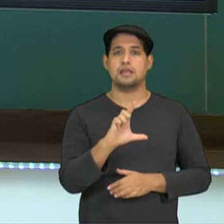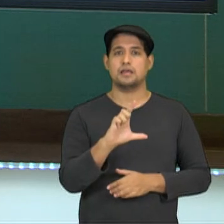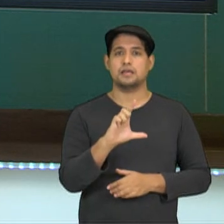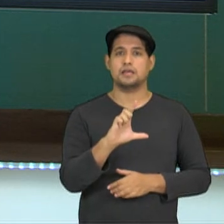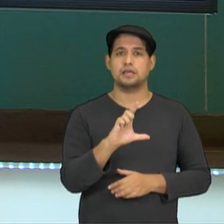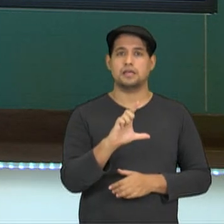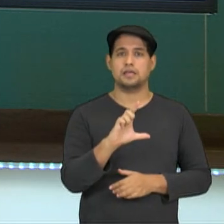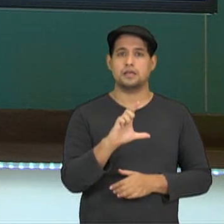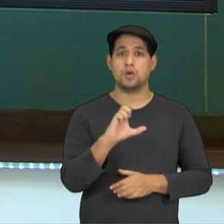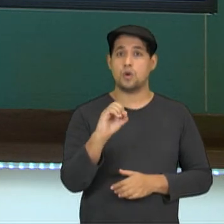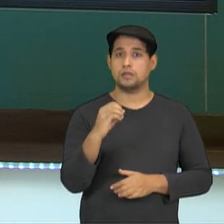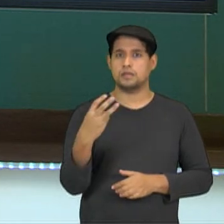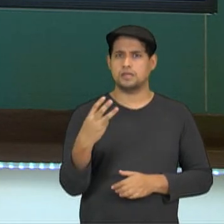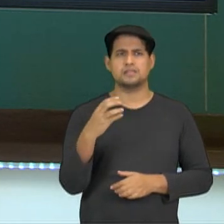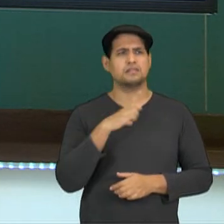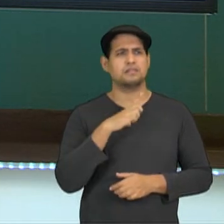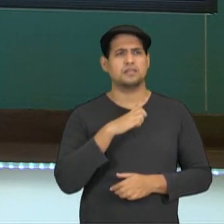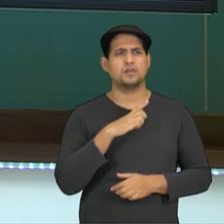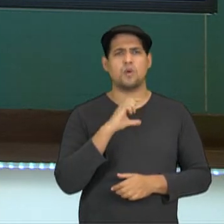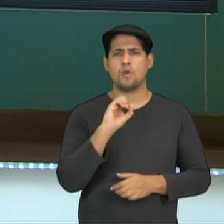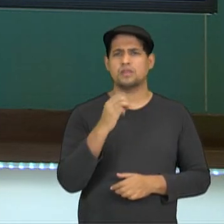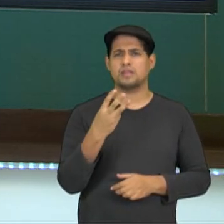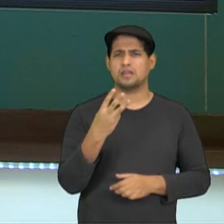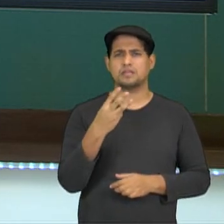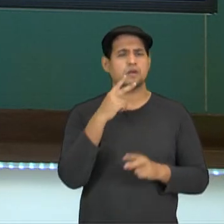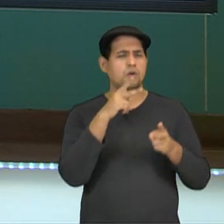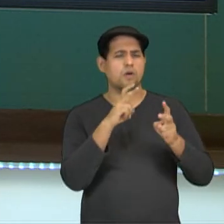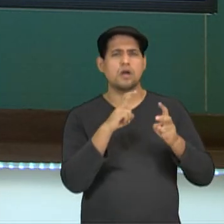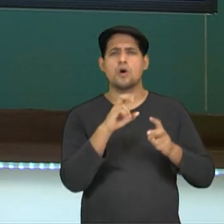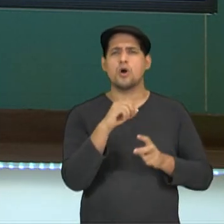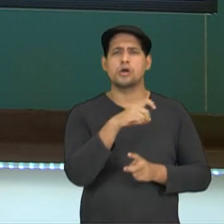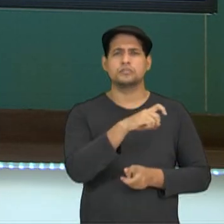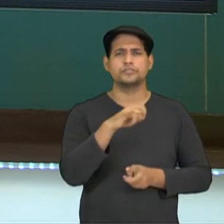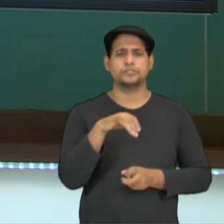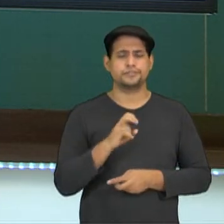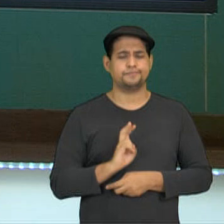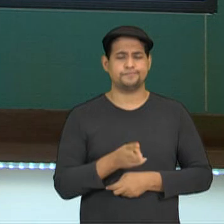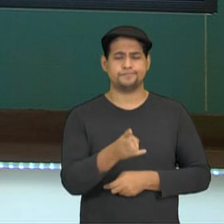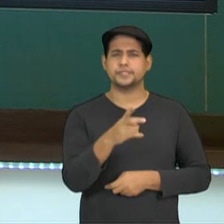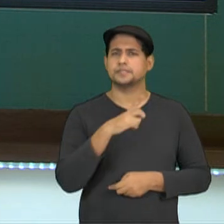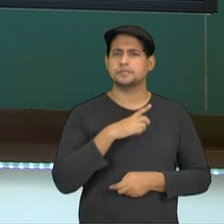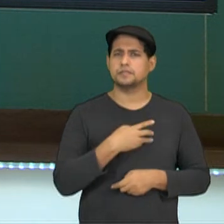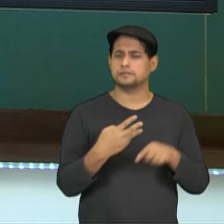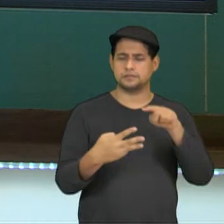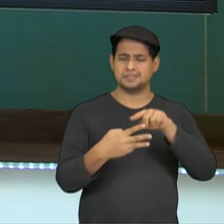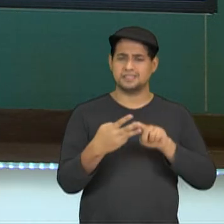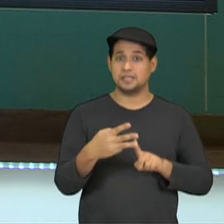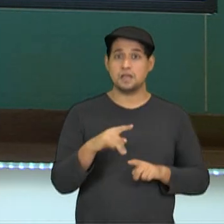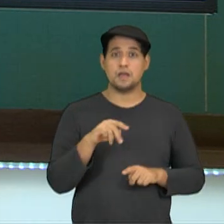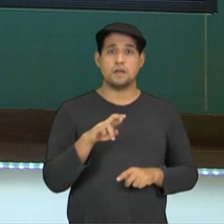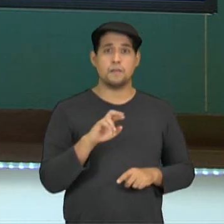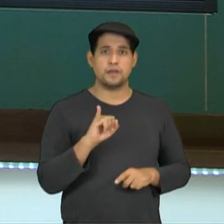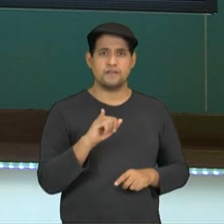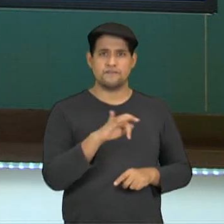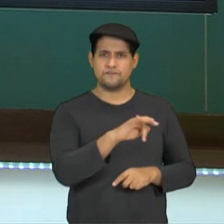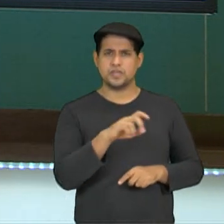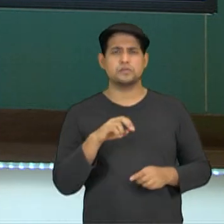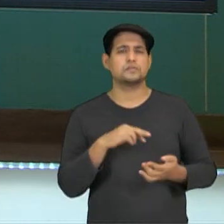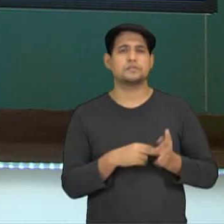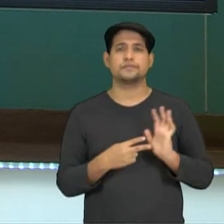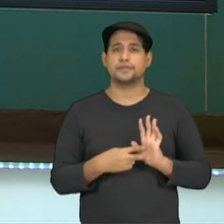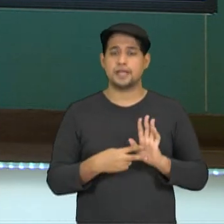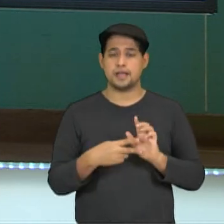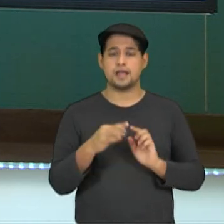ClO3. Se eu tenho O3, começa olhando o oxigênio sempre. Então, se eu tenho 3, o prefixo que eu vou usar é